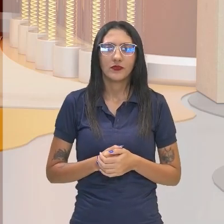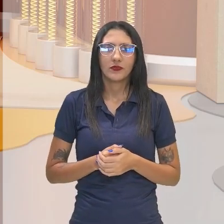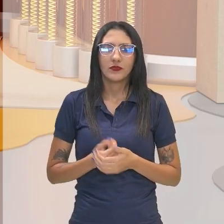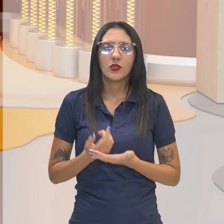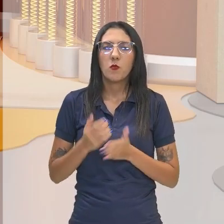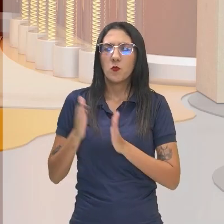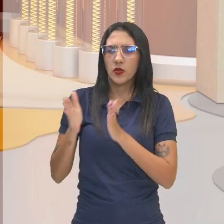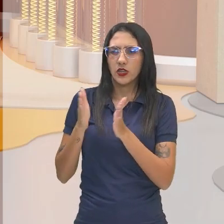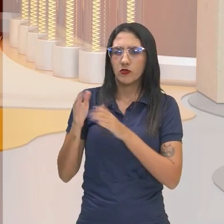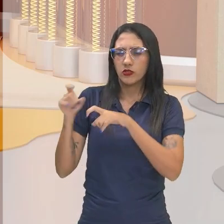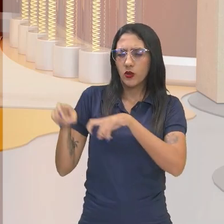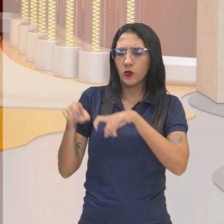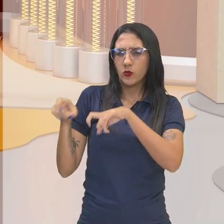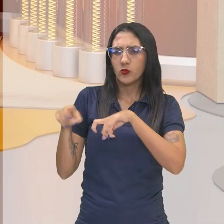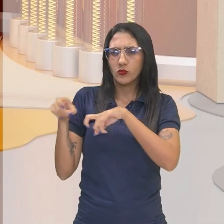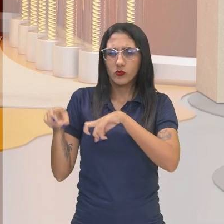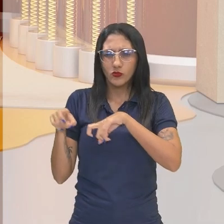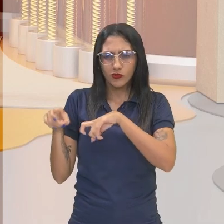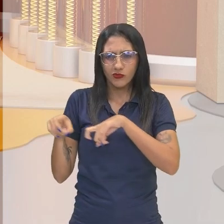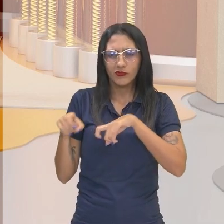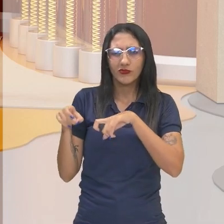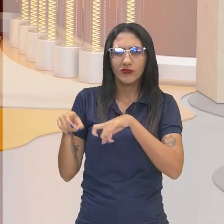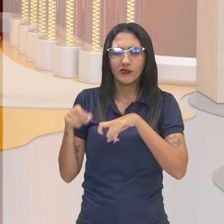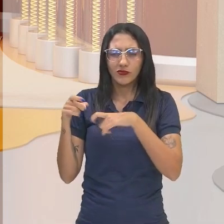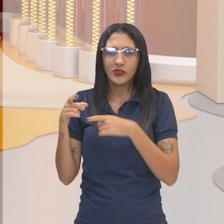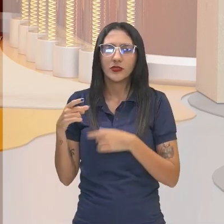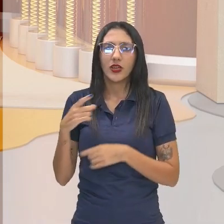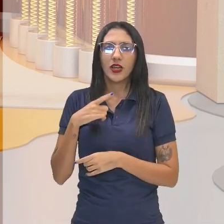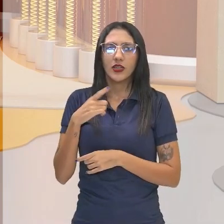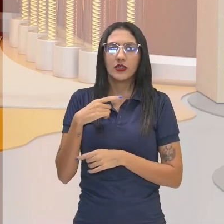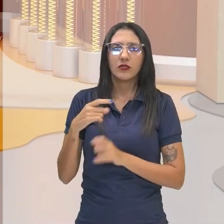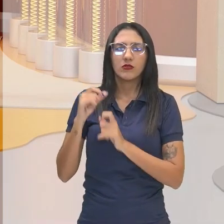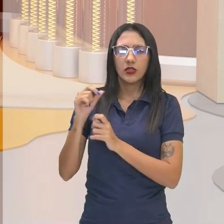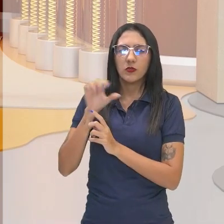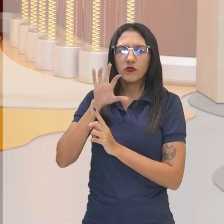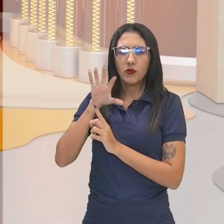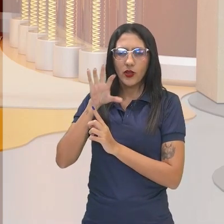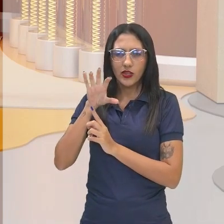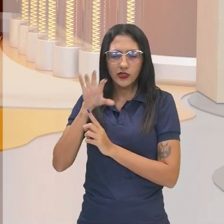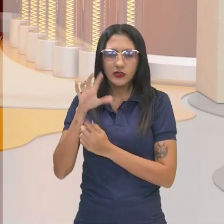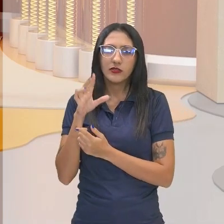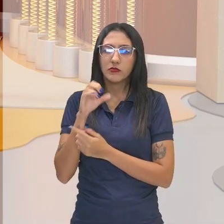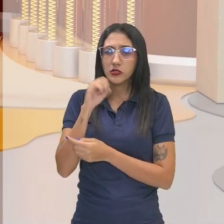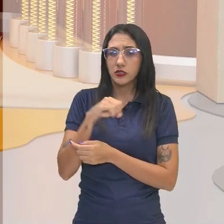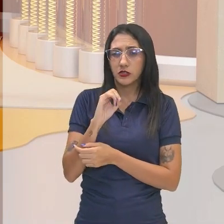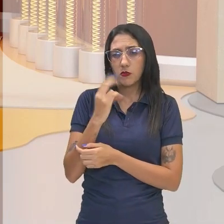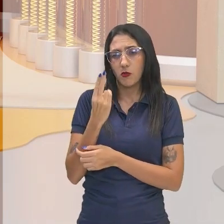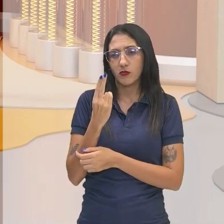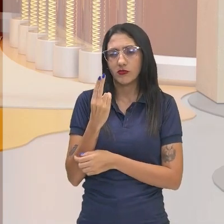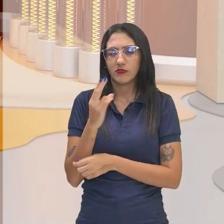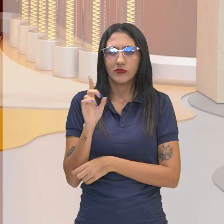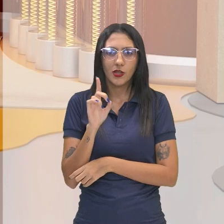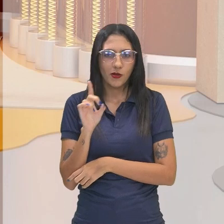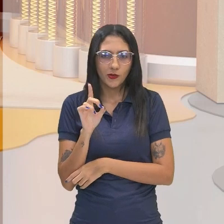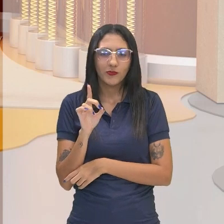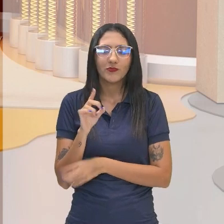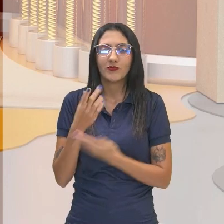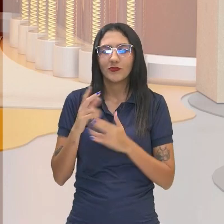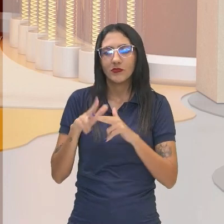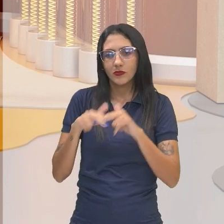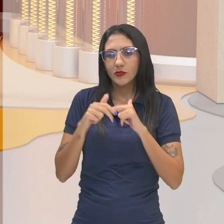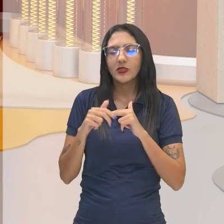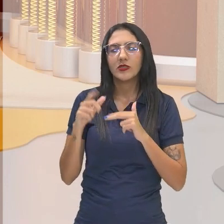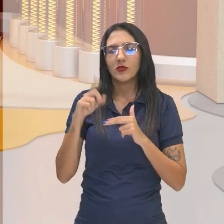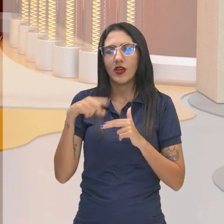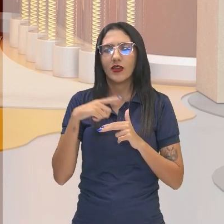ocorrer tudo bem, né, dentro de um processo de agricultura ou não. Então é por isso que a